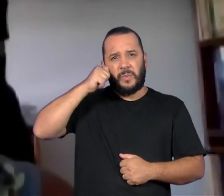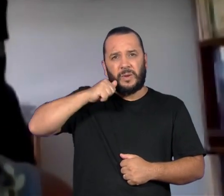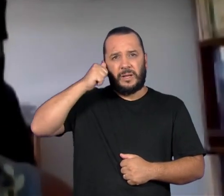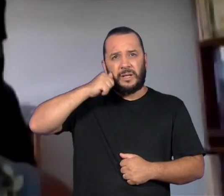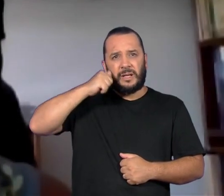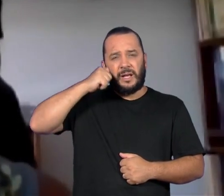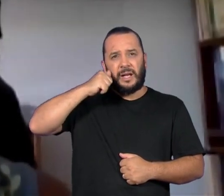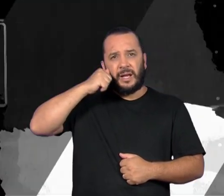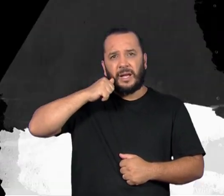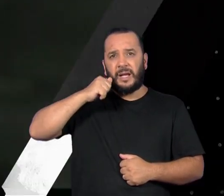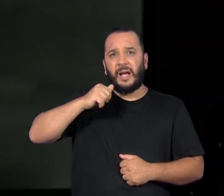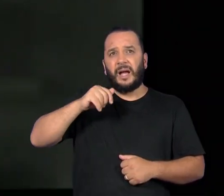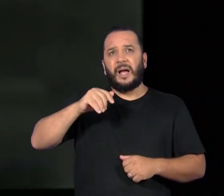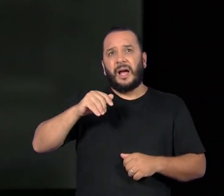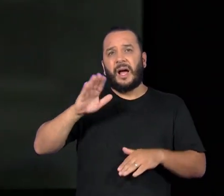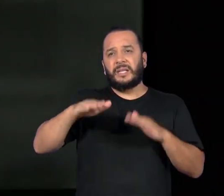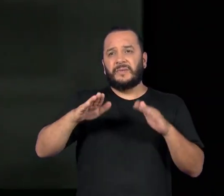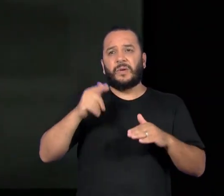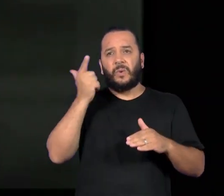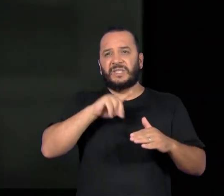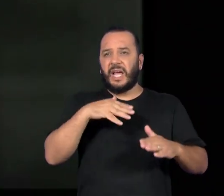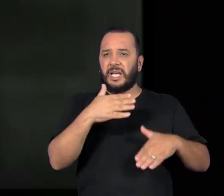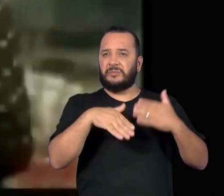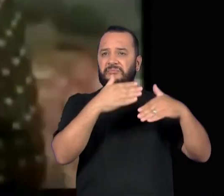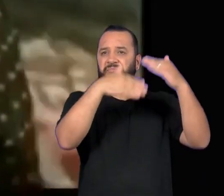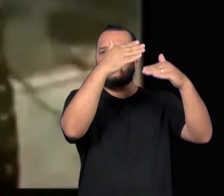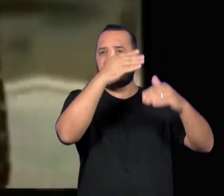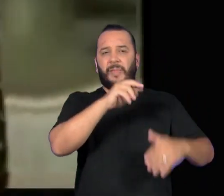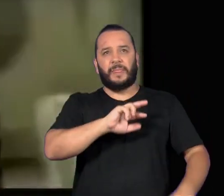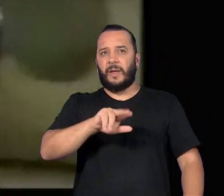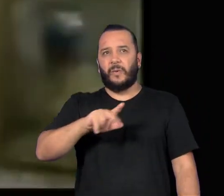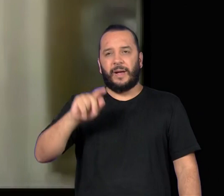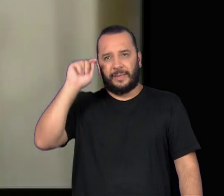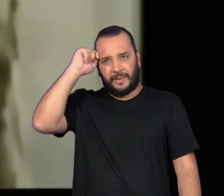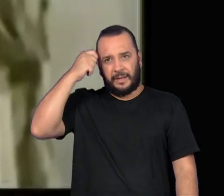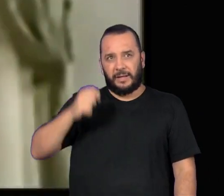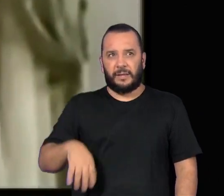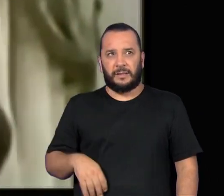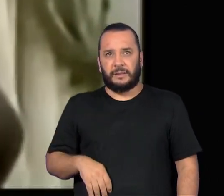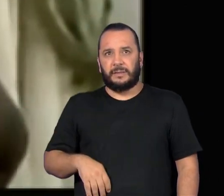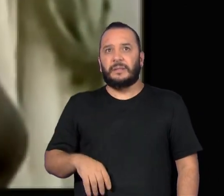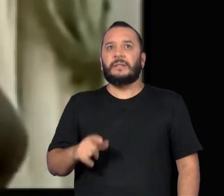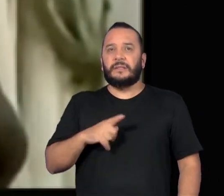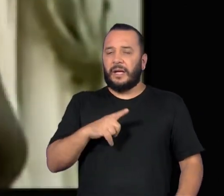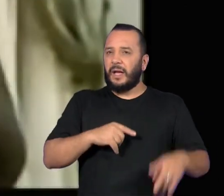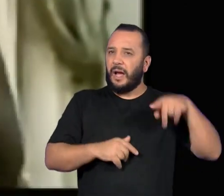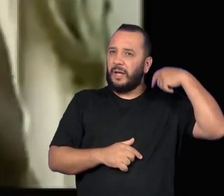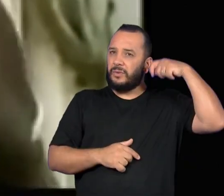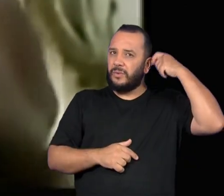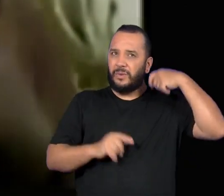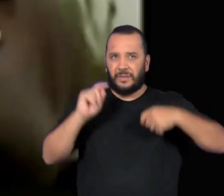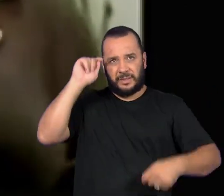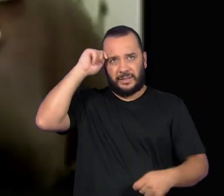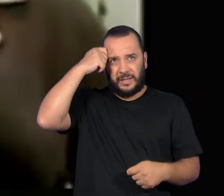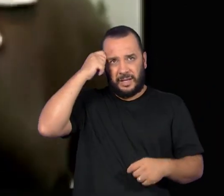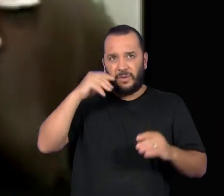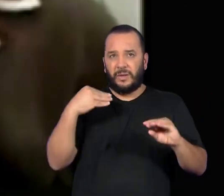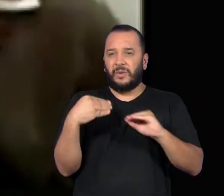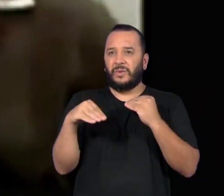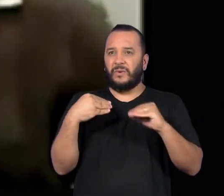não é uma mulher negra. As dificuldades que tira em guardar na memória a presença de atores negros nas novelas daquela